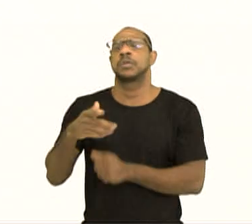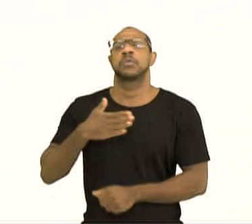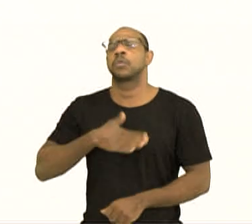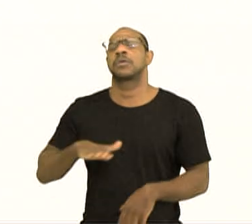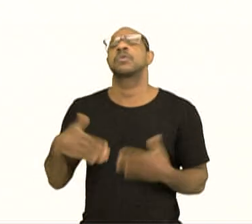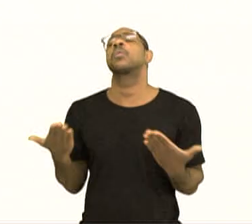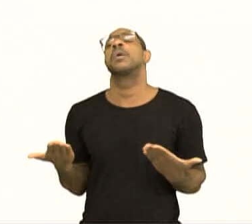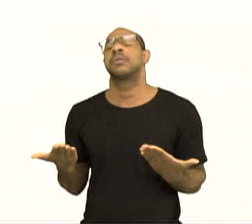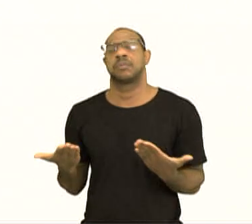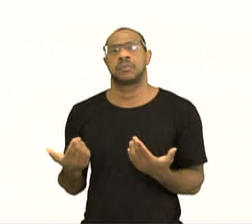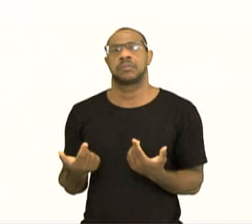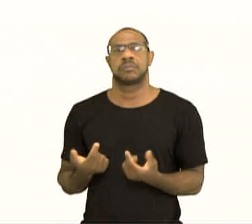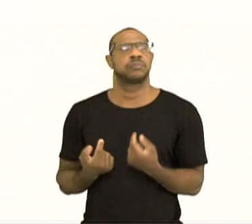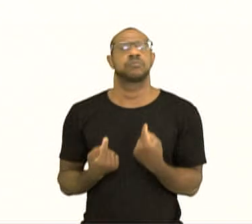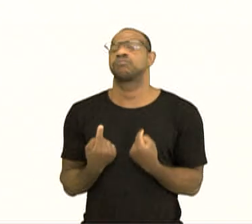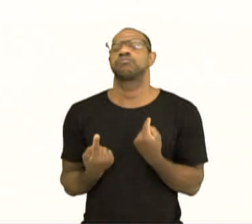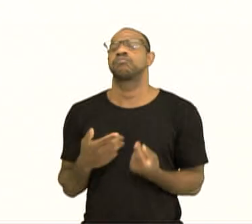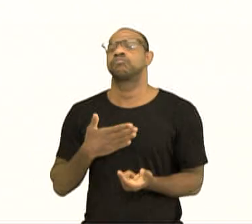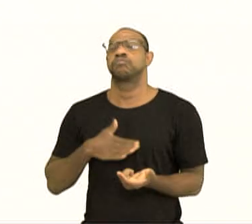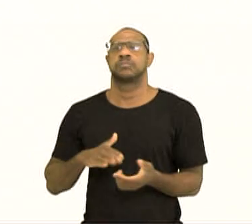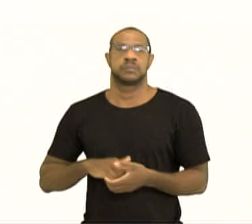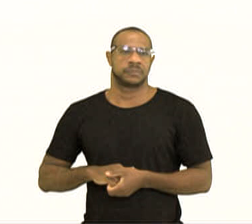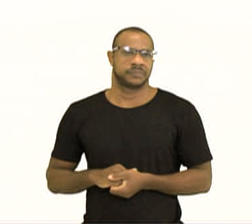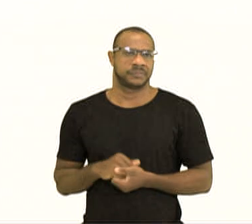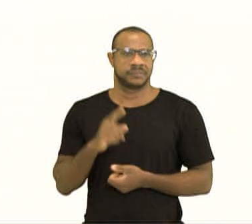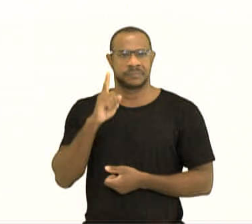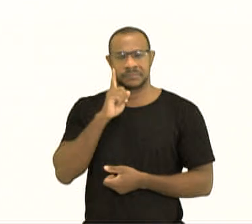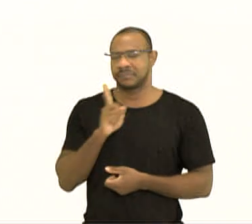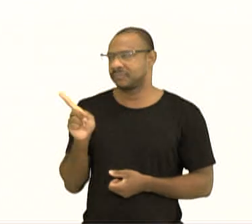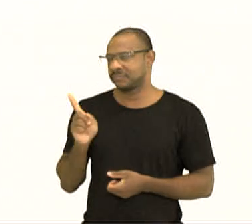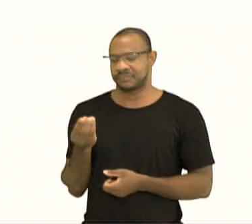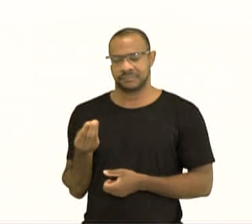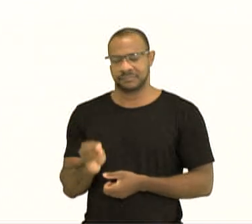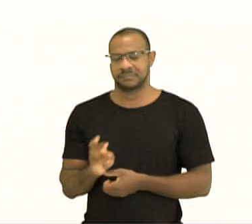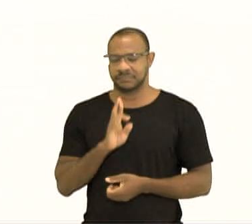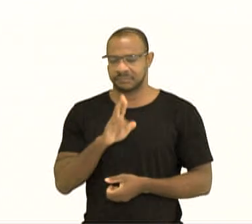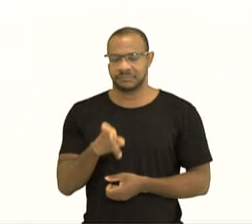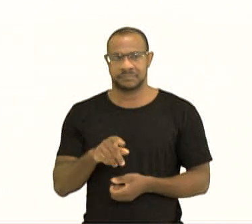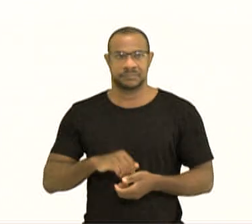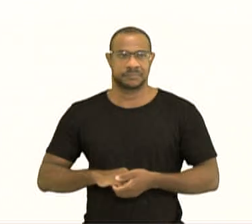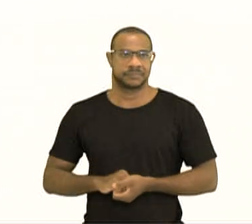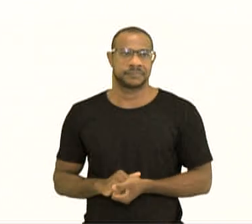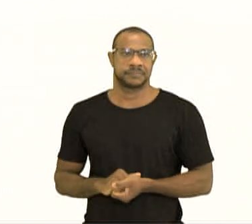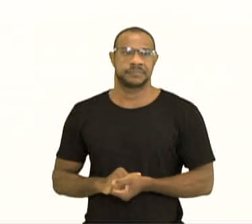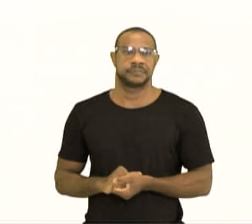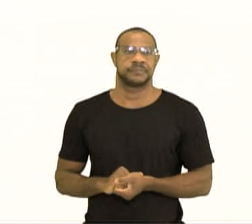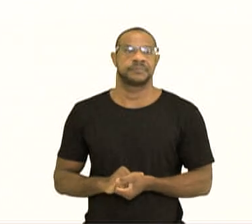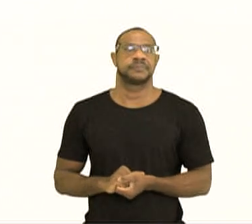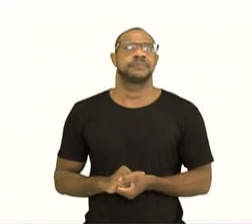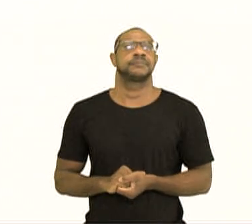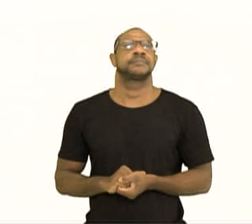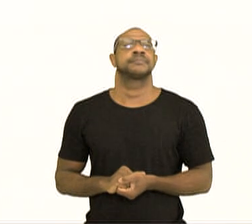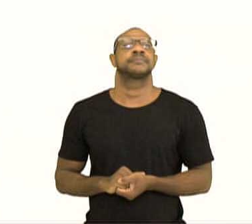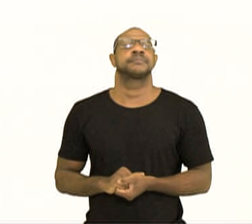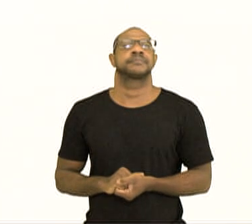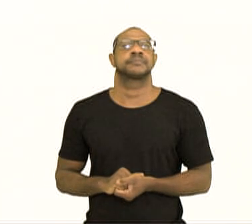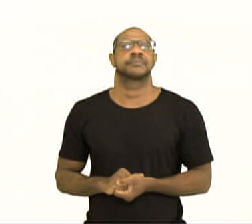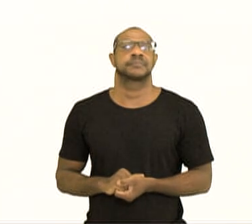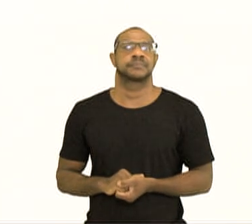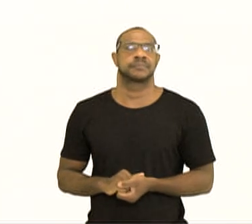I don't like, e aqui você colocaria o esporte que você não gosta, ok? Alright, let's move